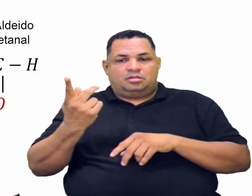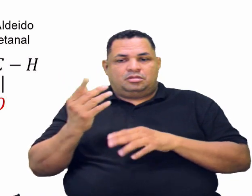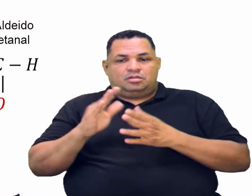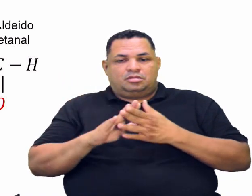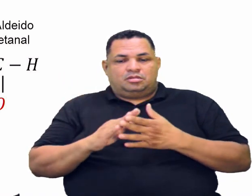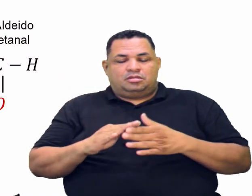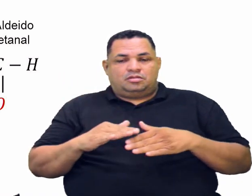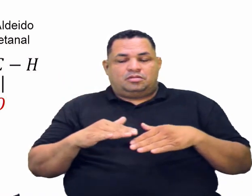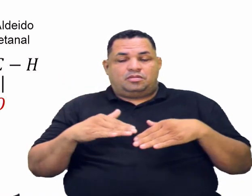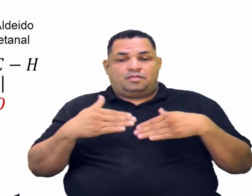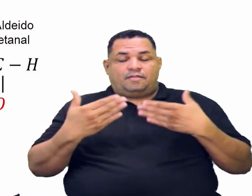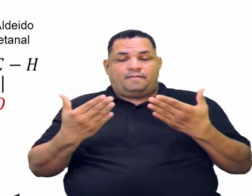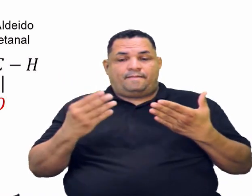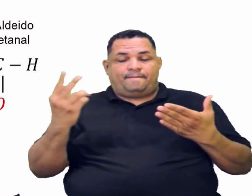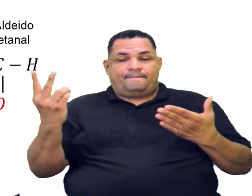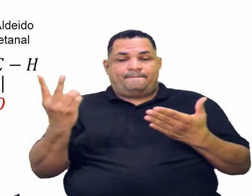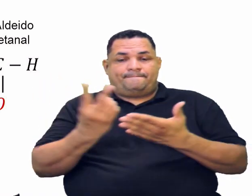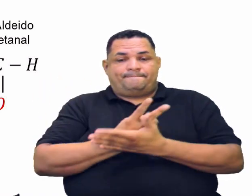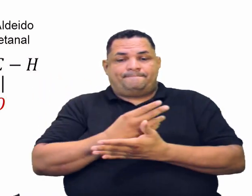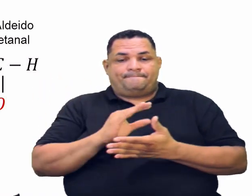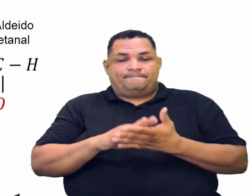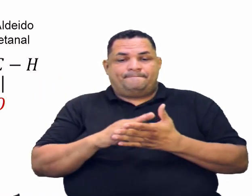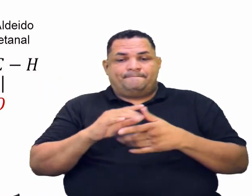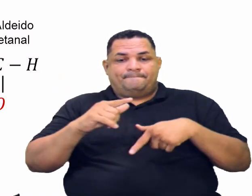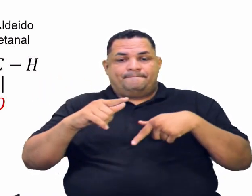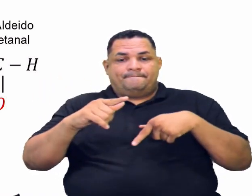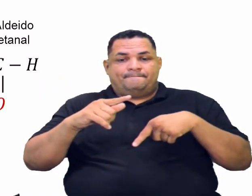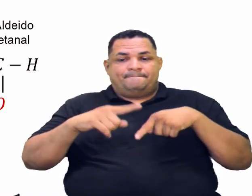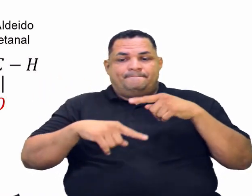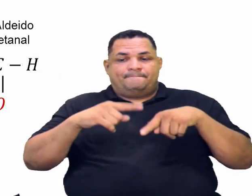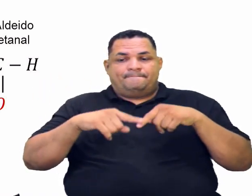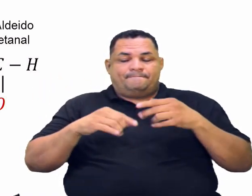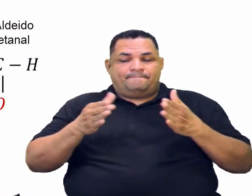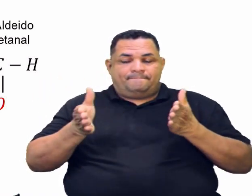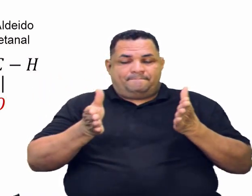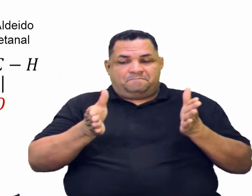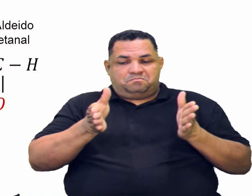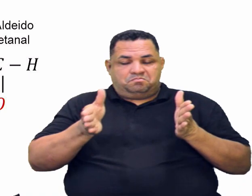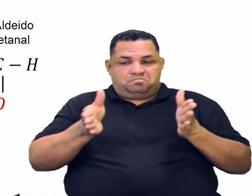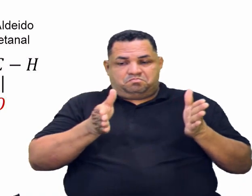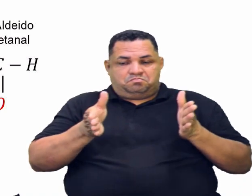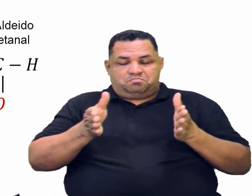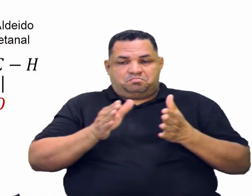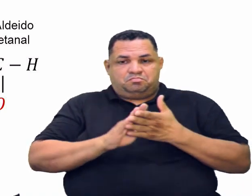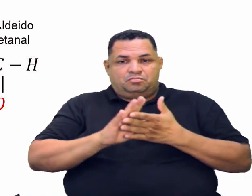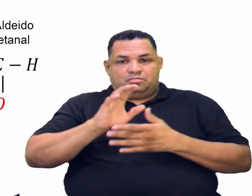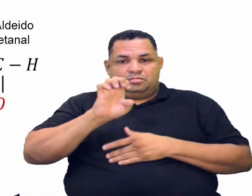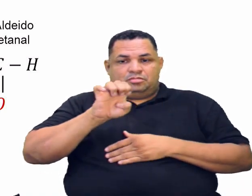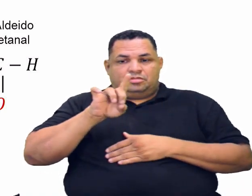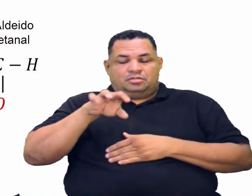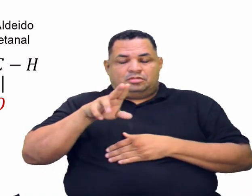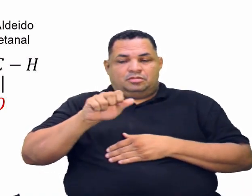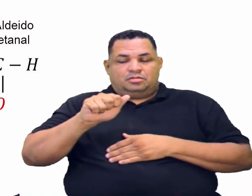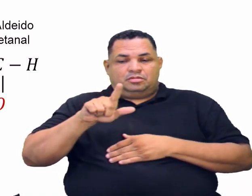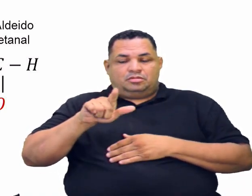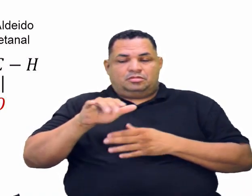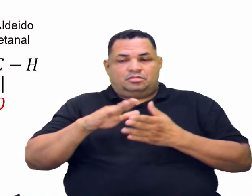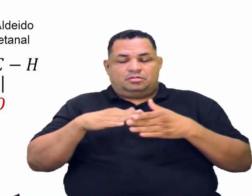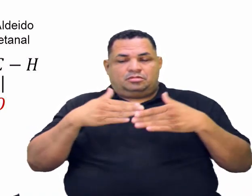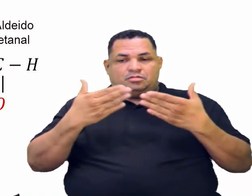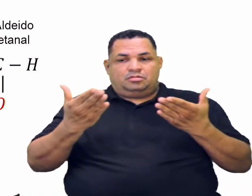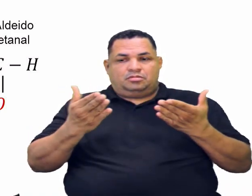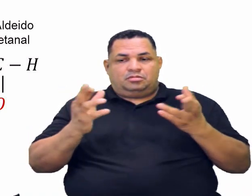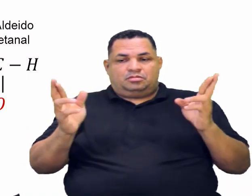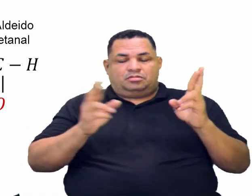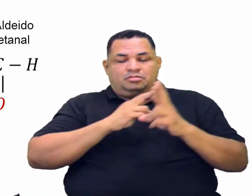hidrogenado. Isso aqui vai formar um produto intermediário, que a gente chama de enol, onde vai ocorrer ali